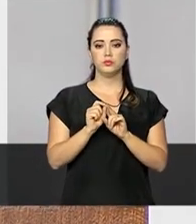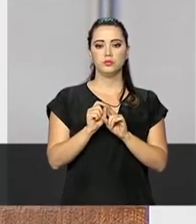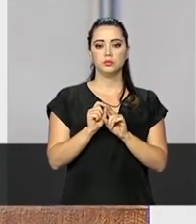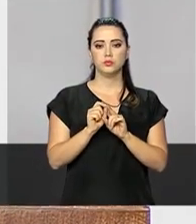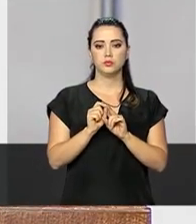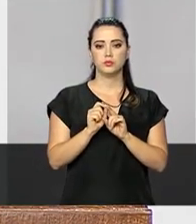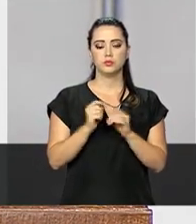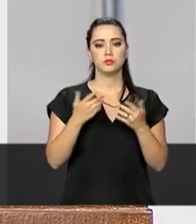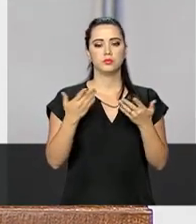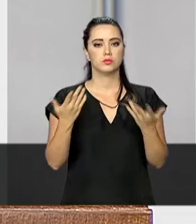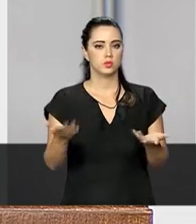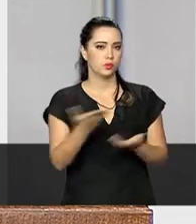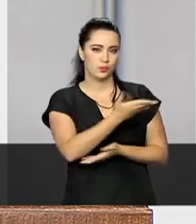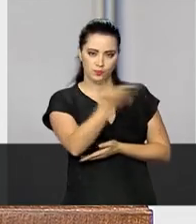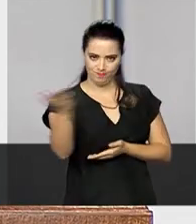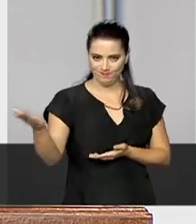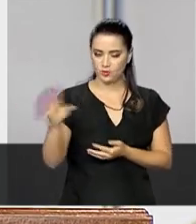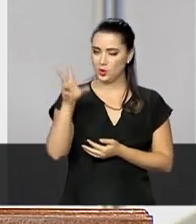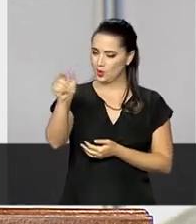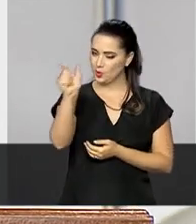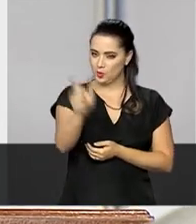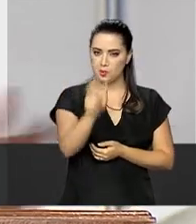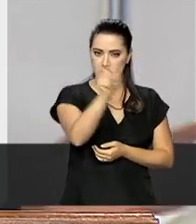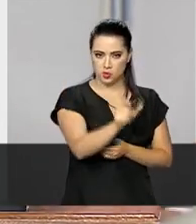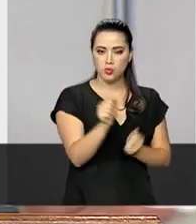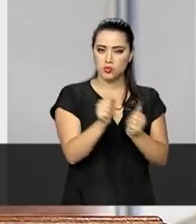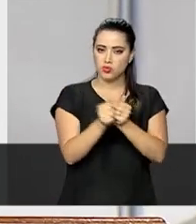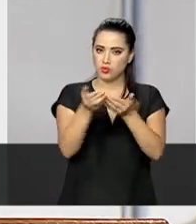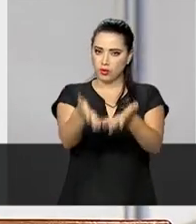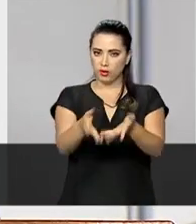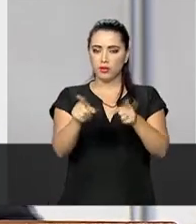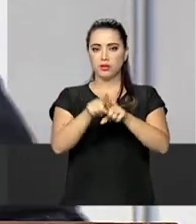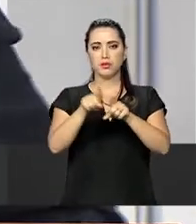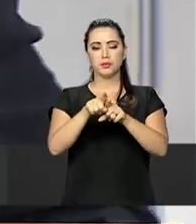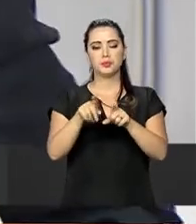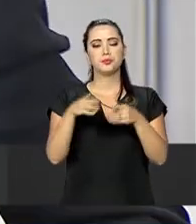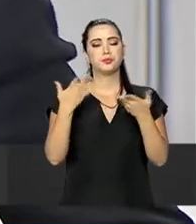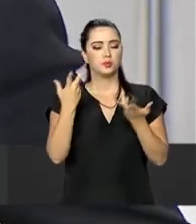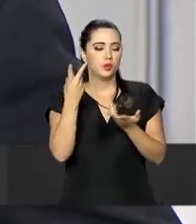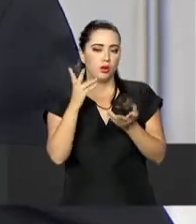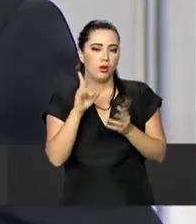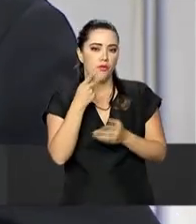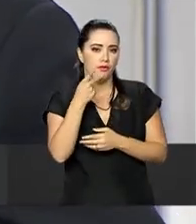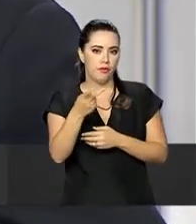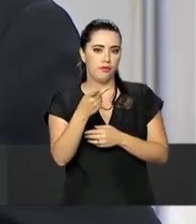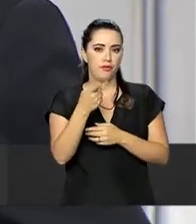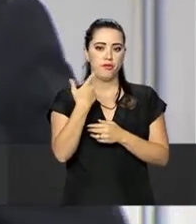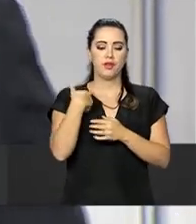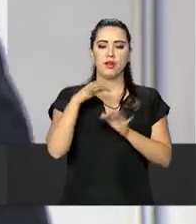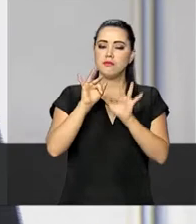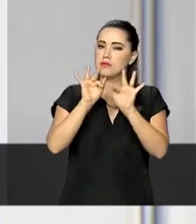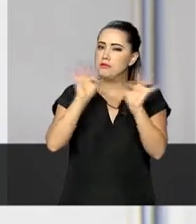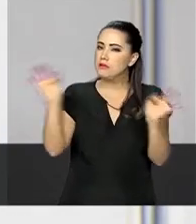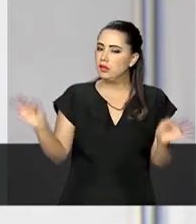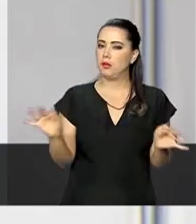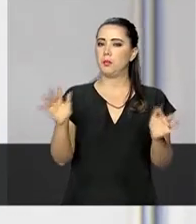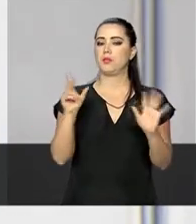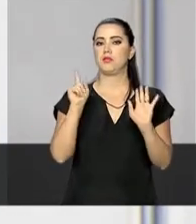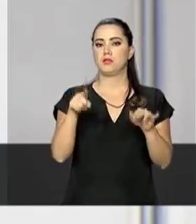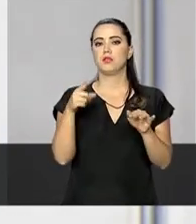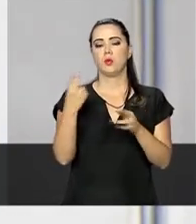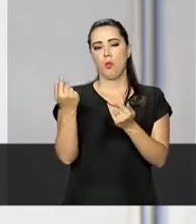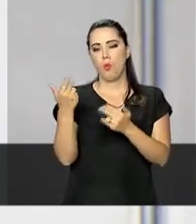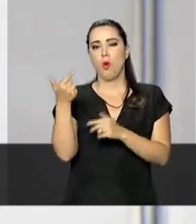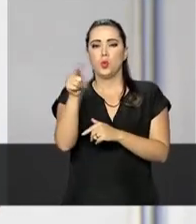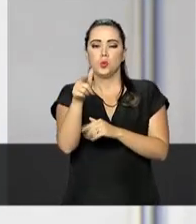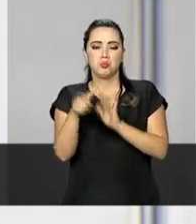os senhores e senhoras e também vou naturalmente falar muito informalmente como fizeram